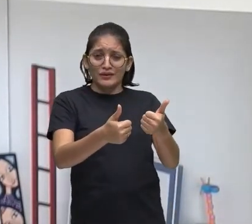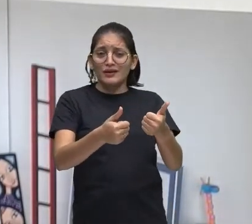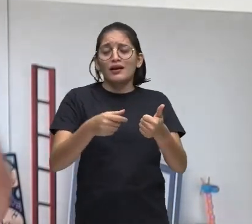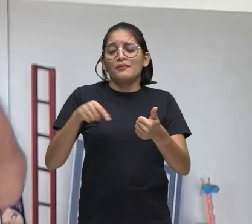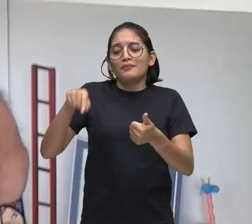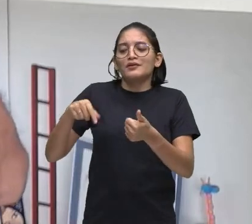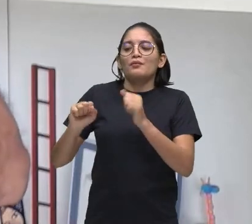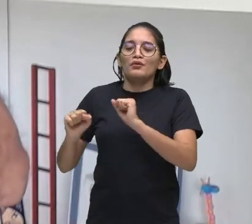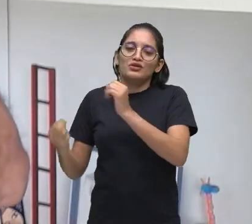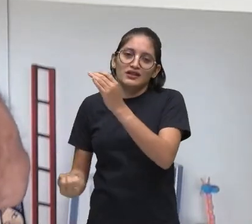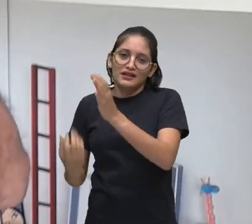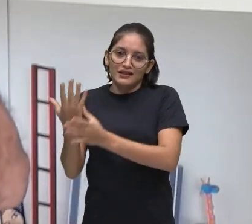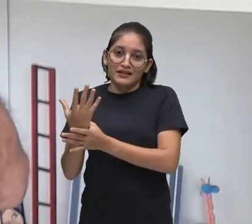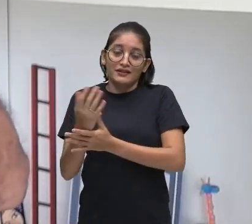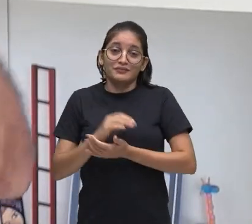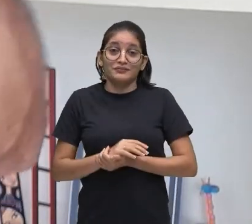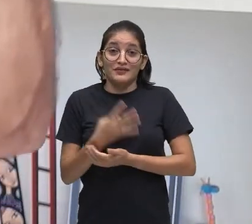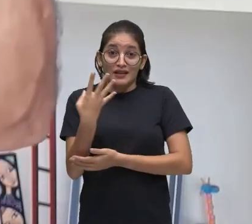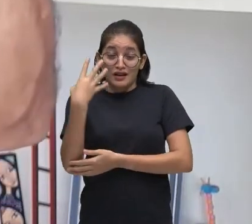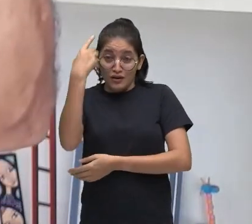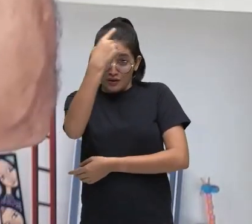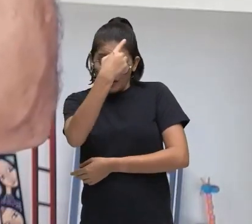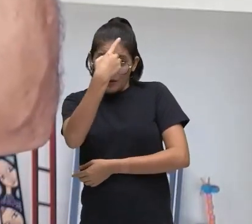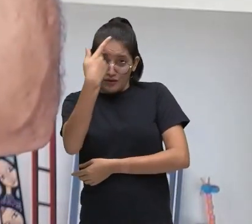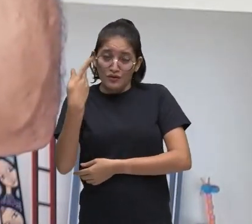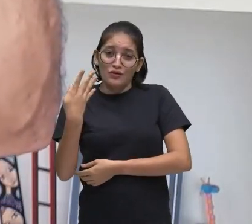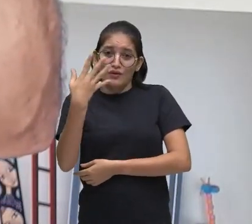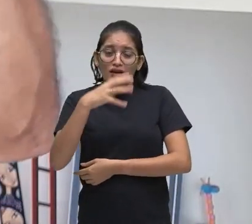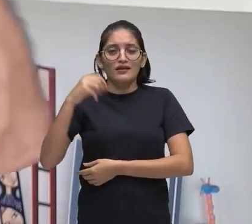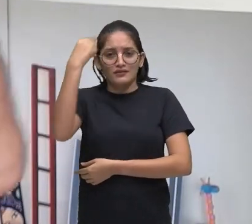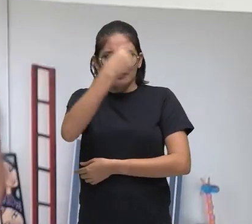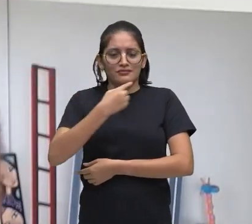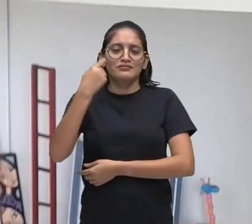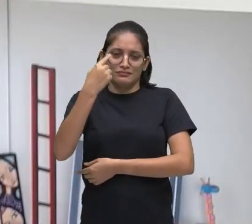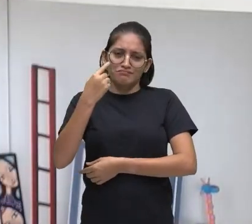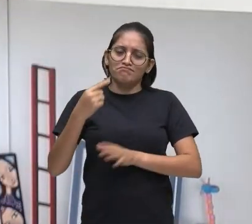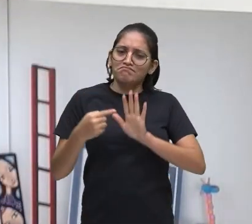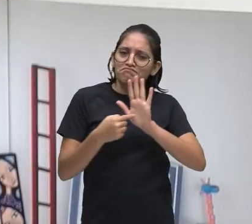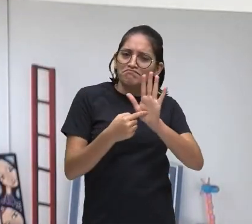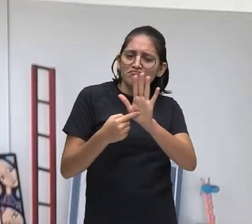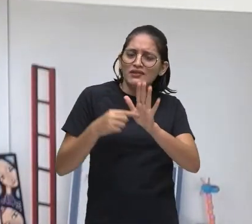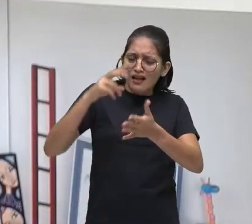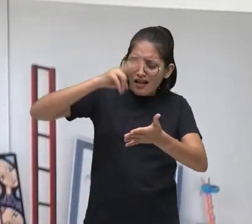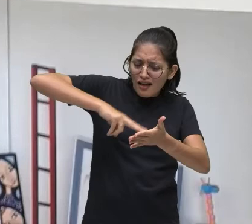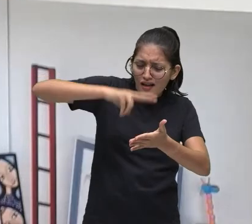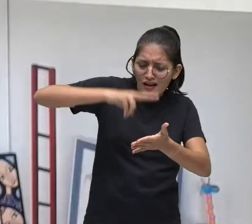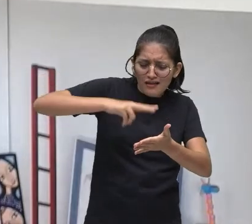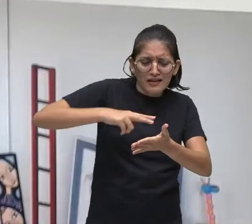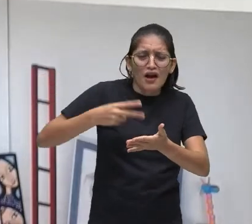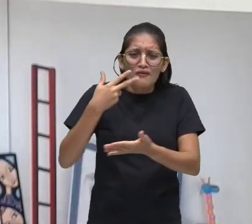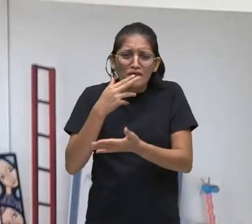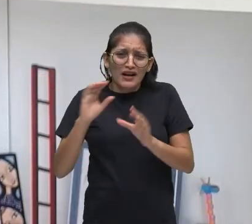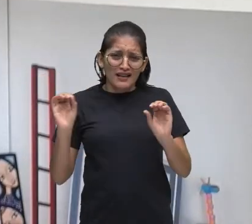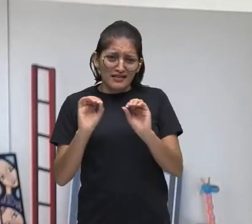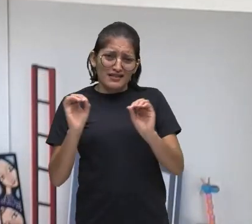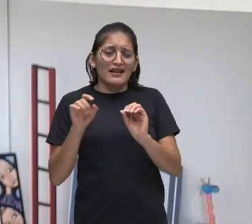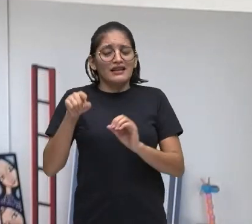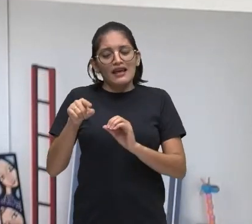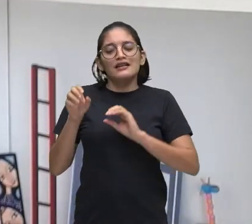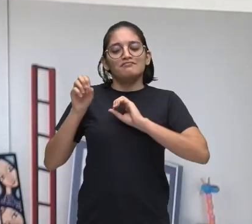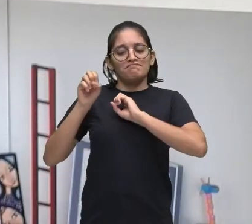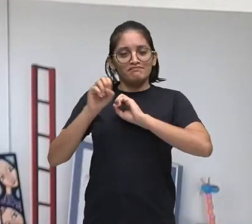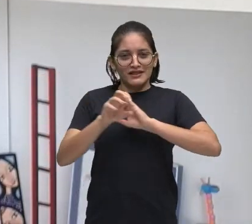inventou. 40 horas durou, e os 300 de Angico, lendo tudo sem fuxico, ele